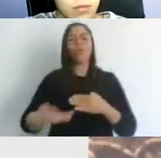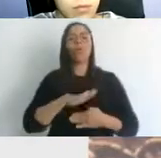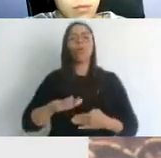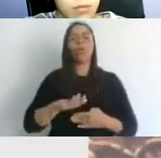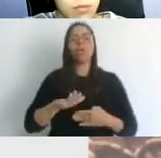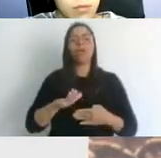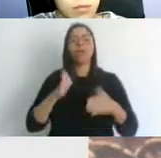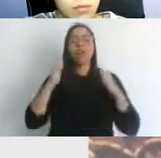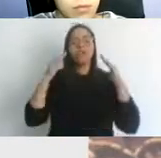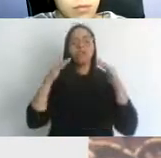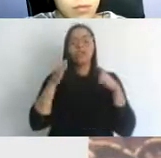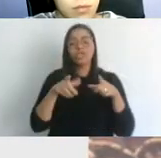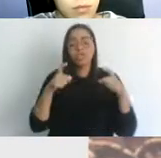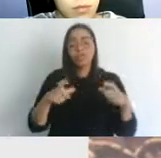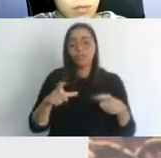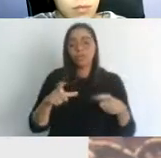chamada família